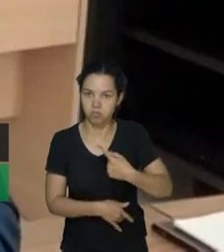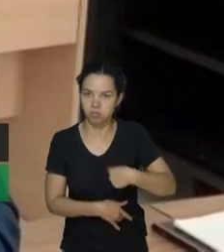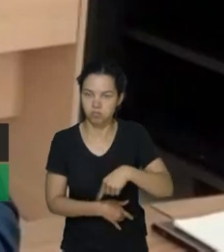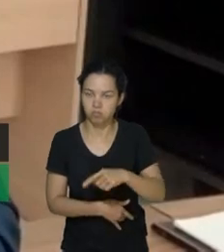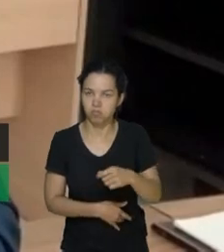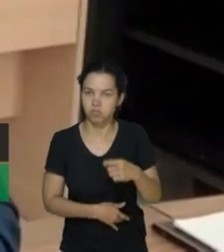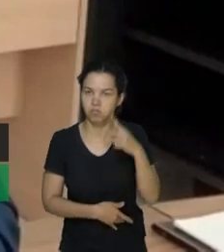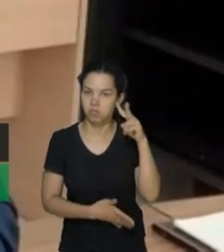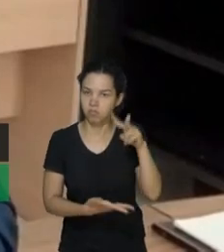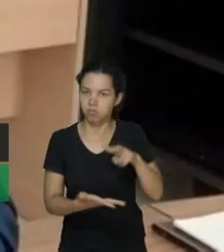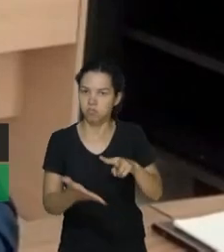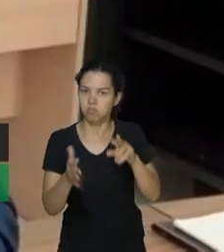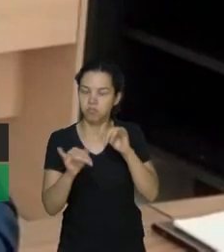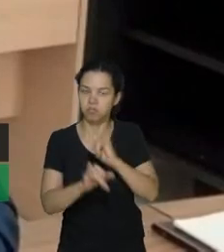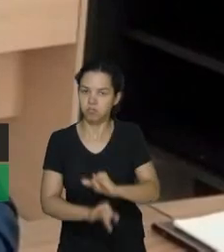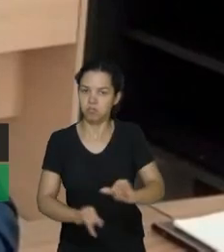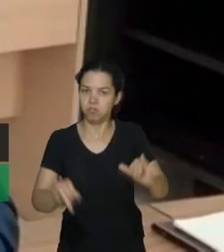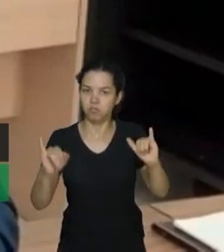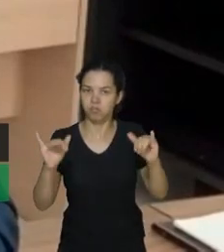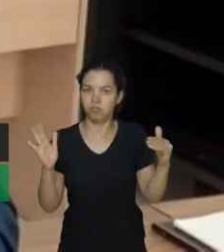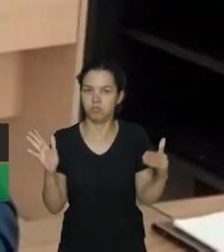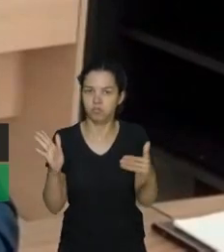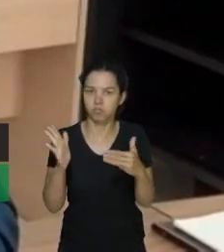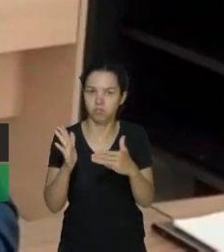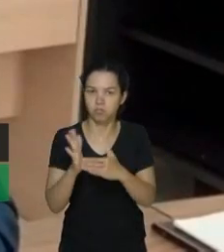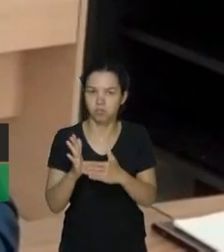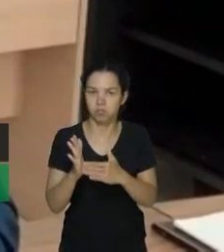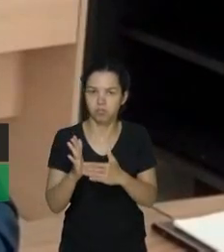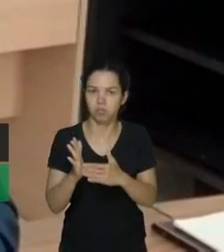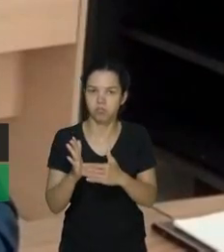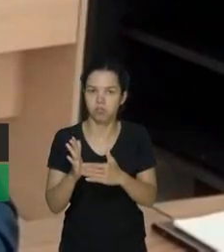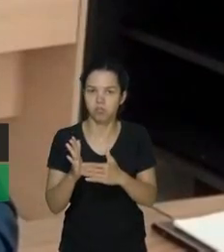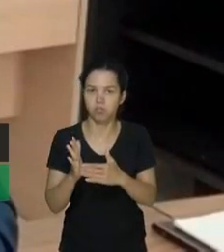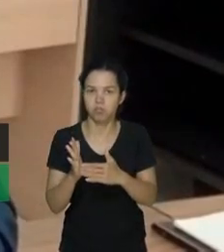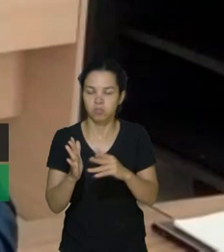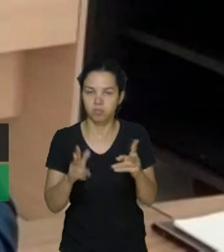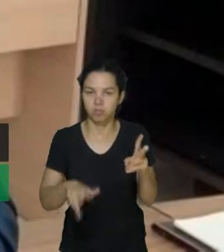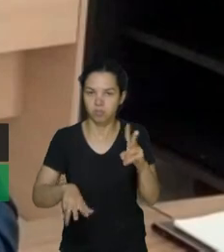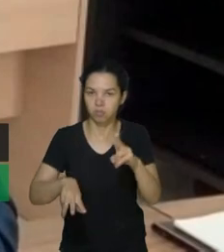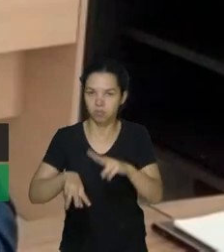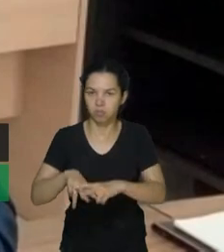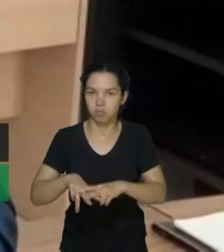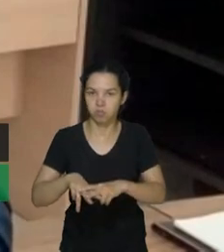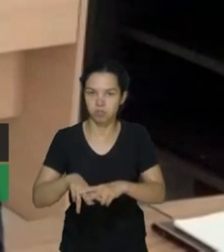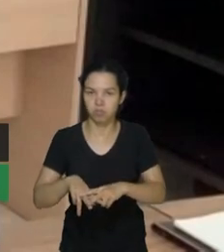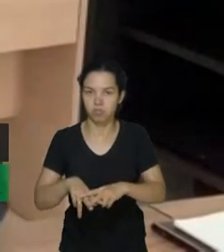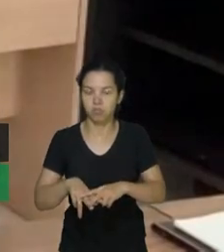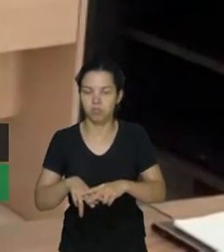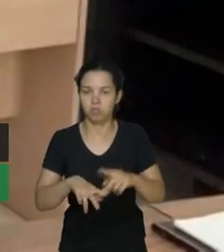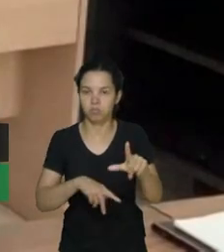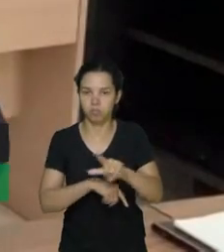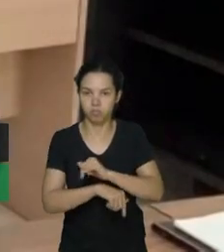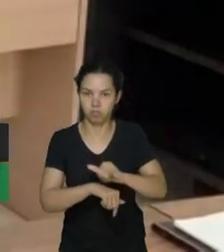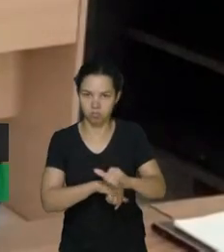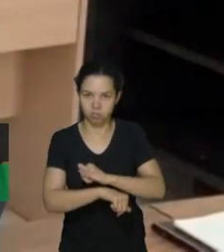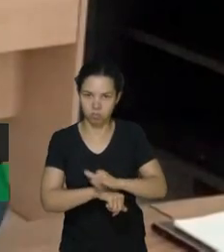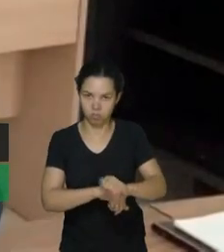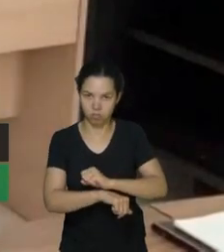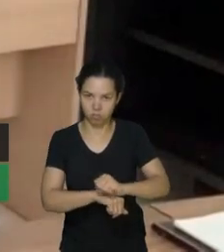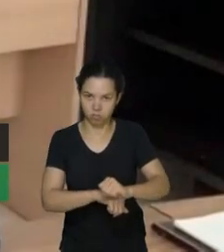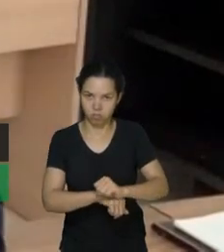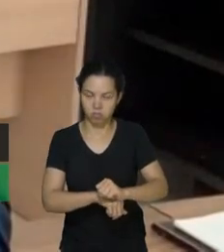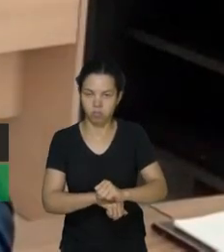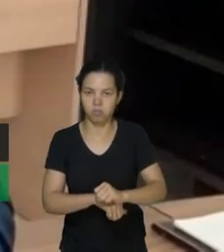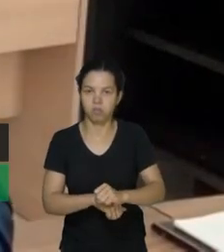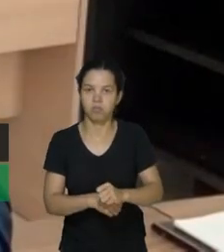a notícia que o último dos presos da Lava Jato, aquele que chegou na frente